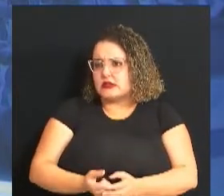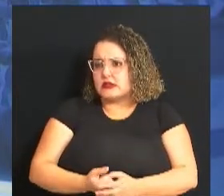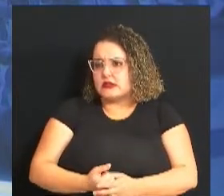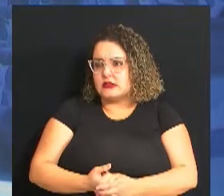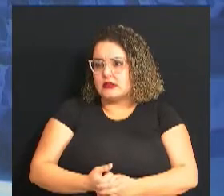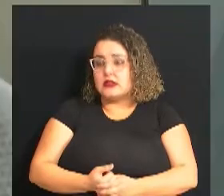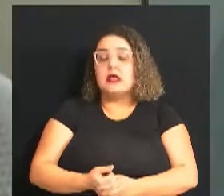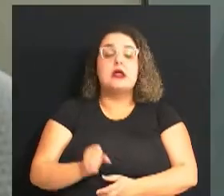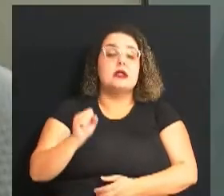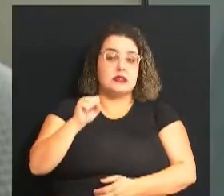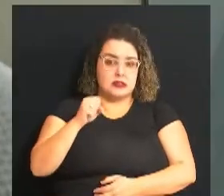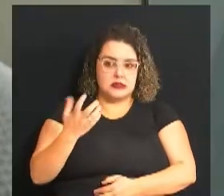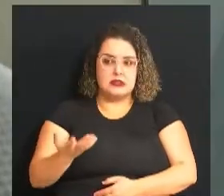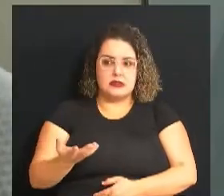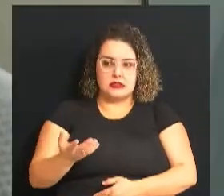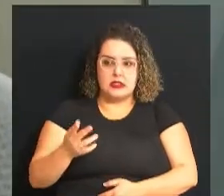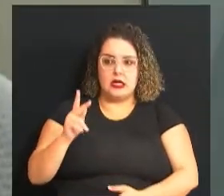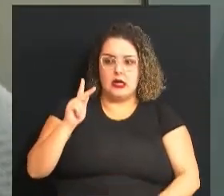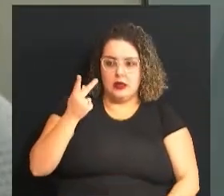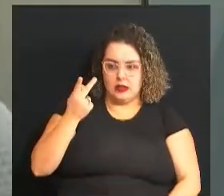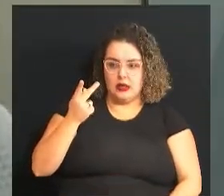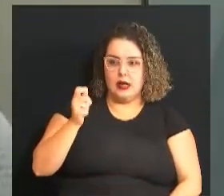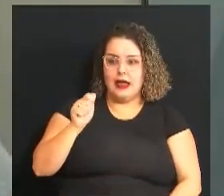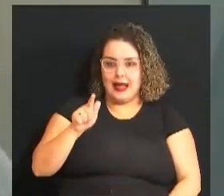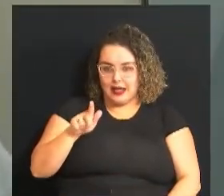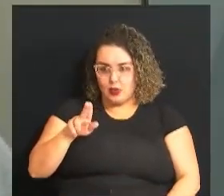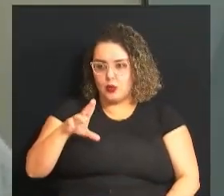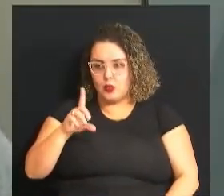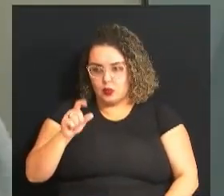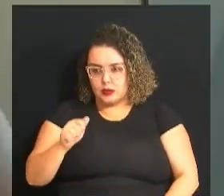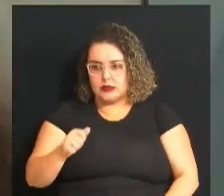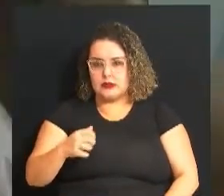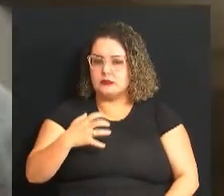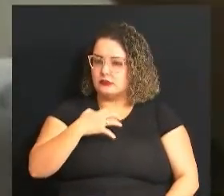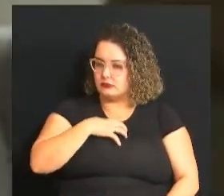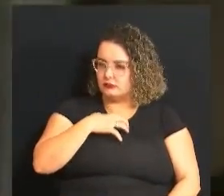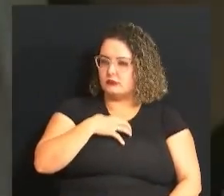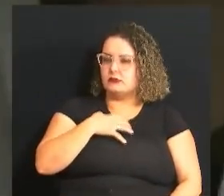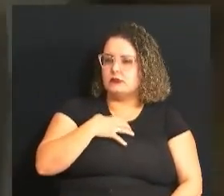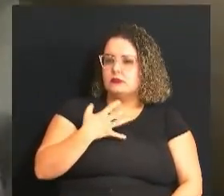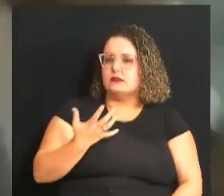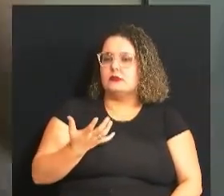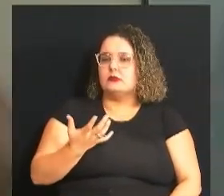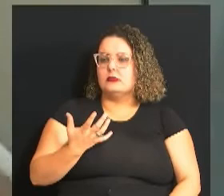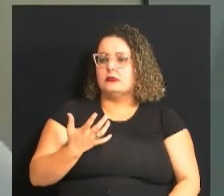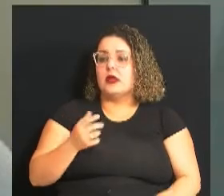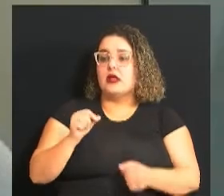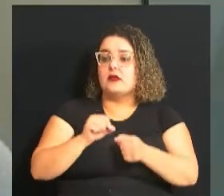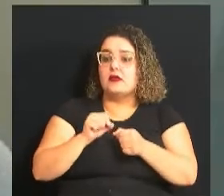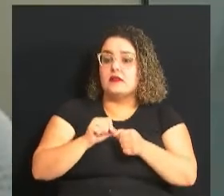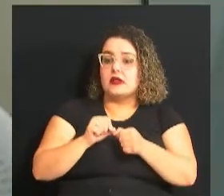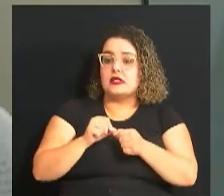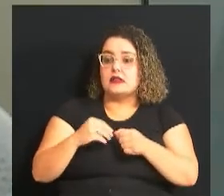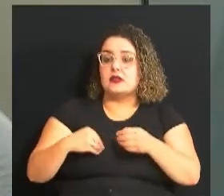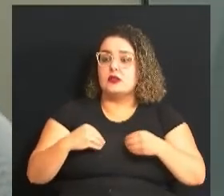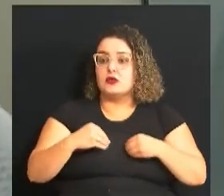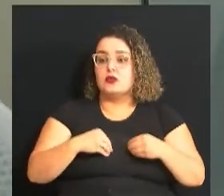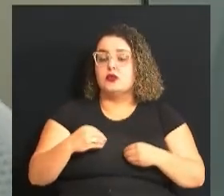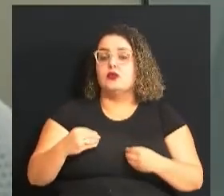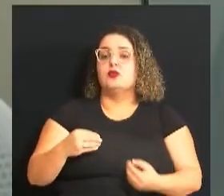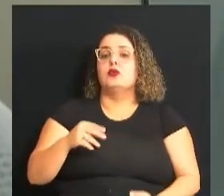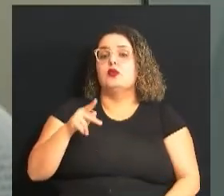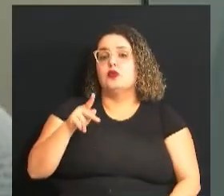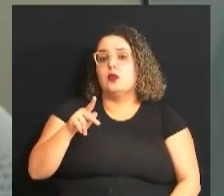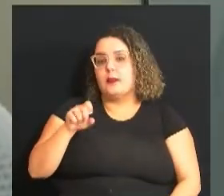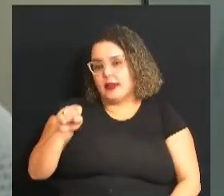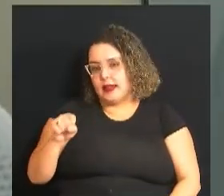Sim, a hepatite aguda, então o paciente está sintomático, ele vai fazer um exame no pronto atendimento, um exame